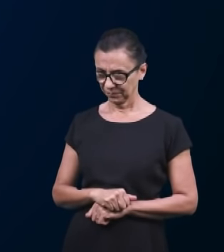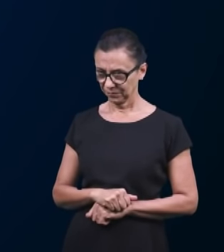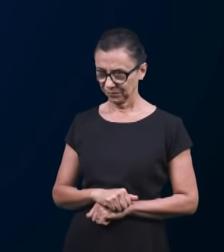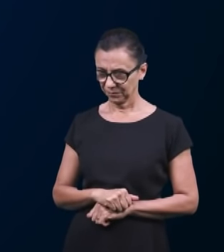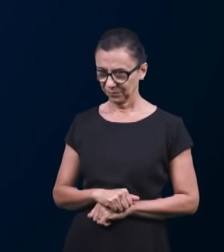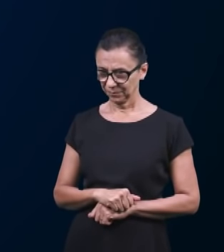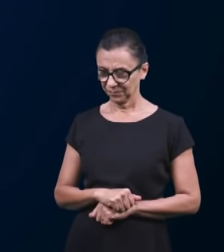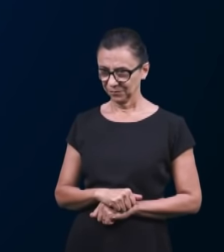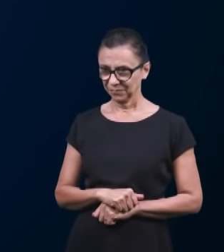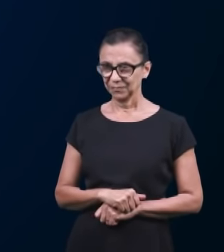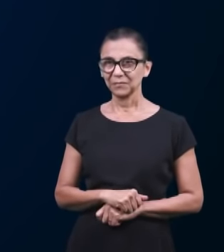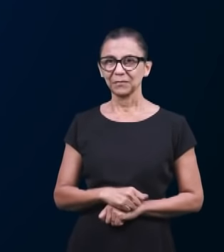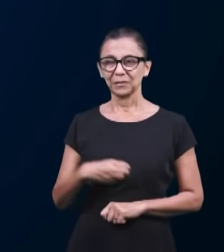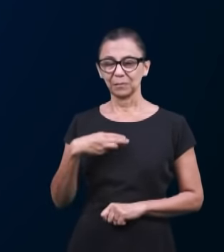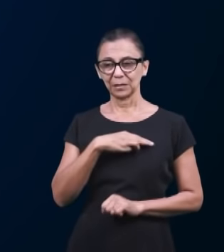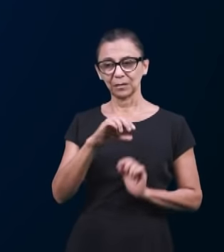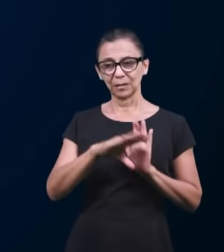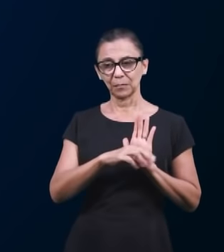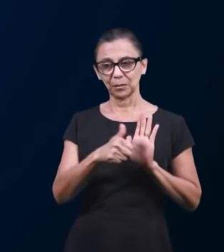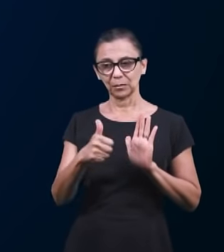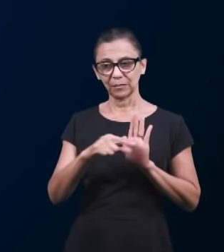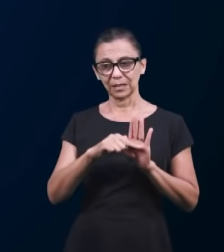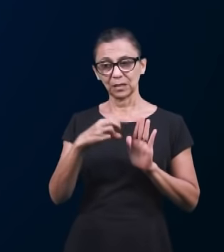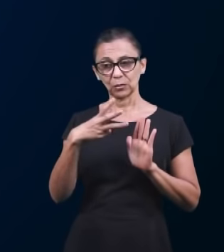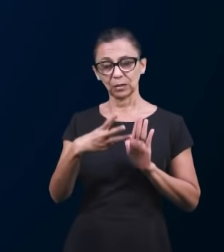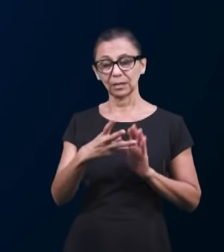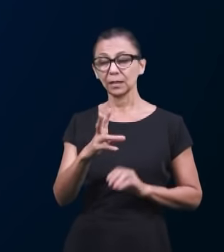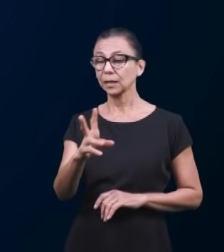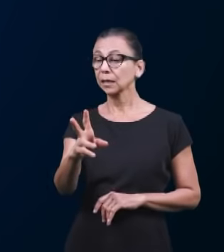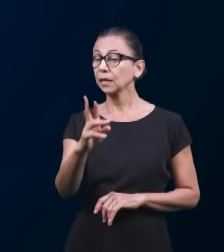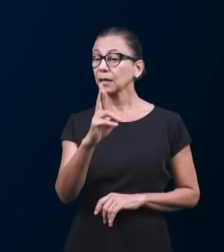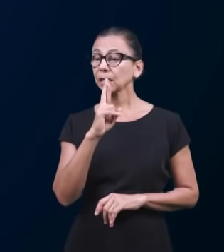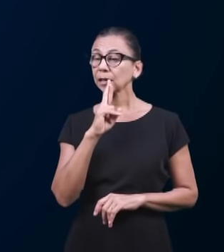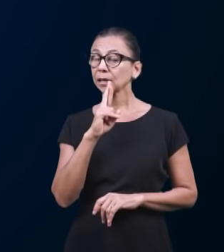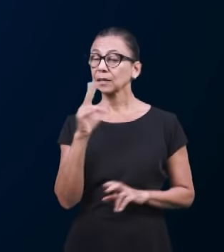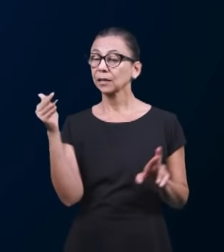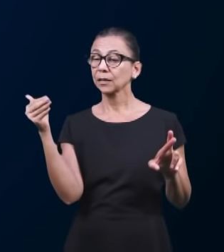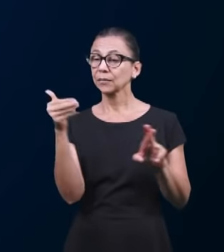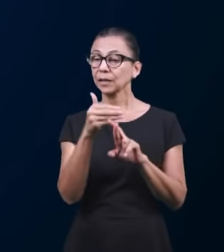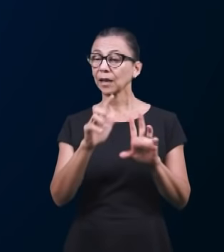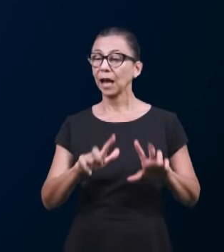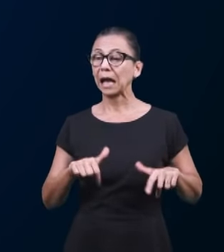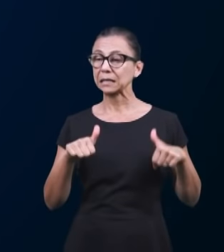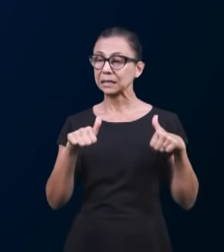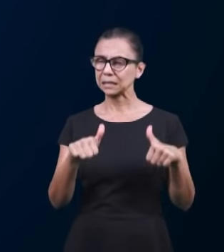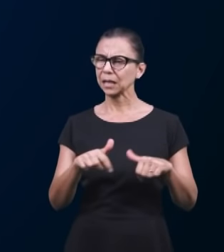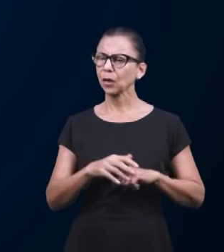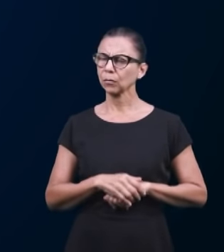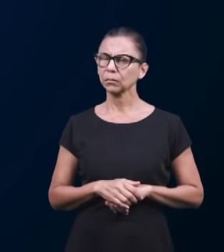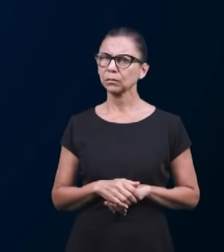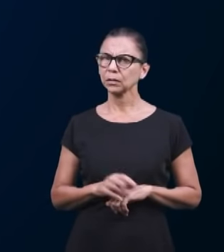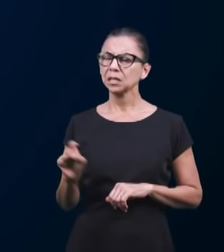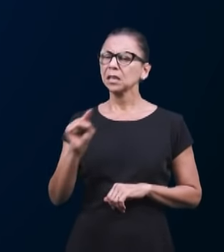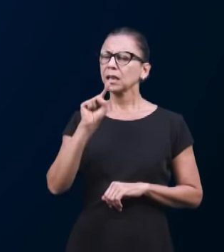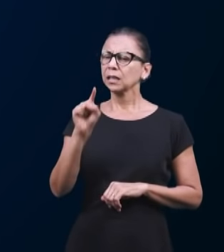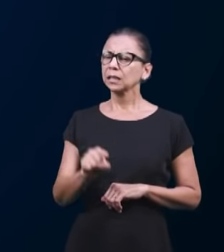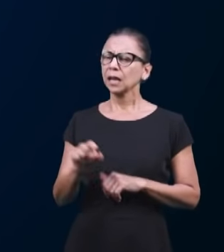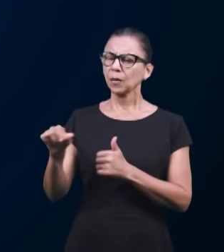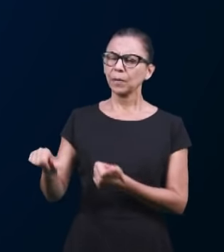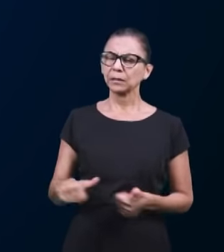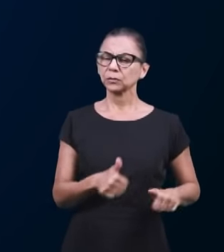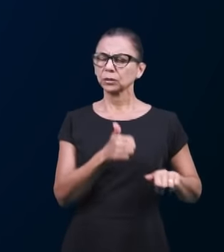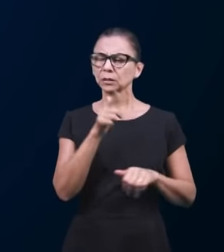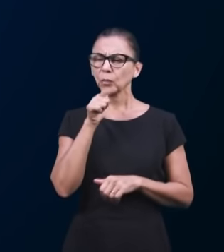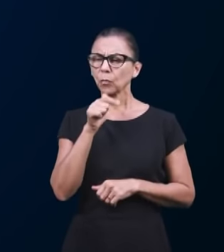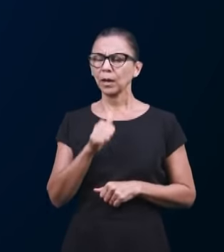versículo 11 do capítulo 3 do Evangelho de Mateus, responda, referindo-se ao ato, quem batiza com água, o